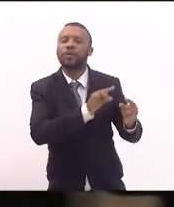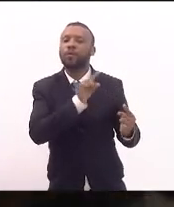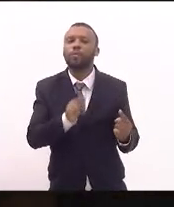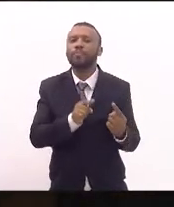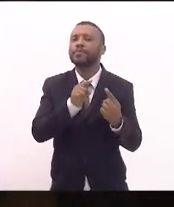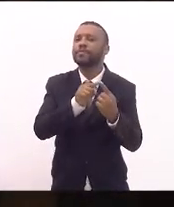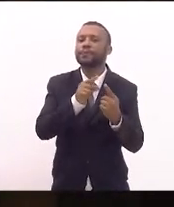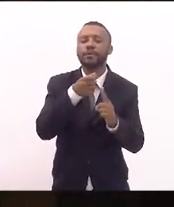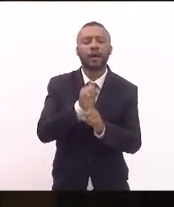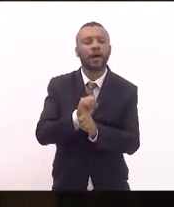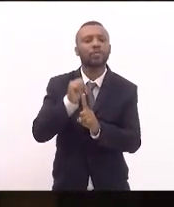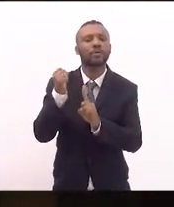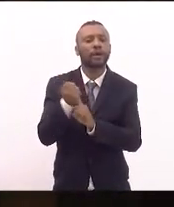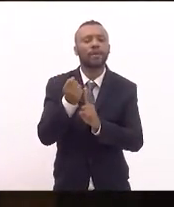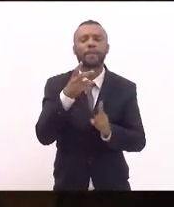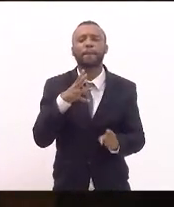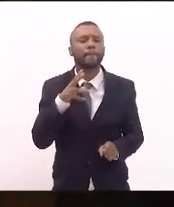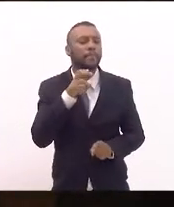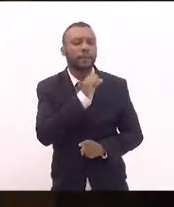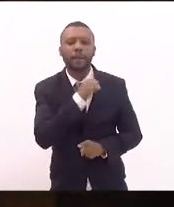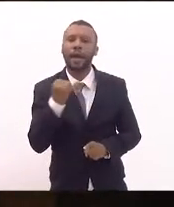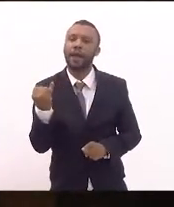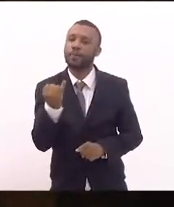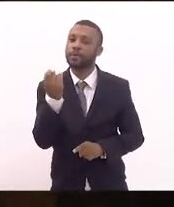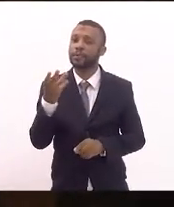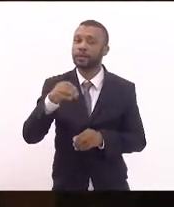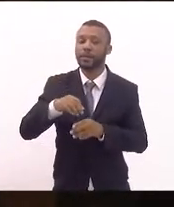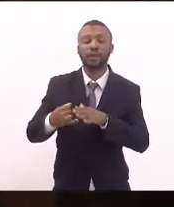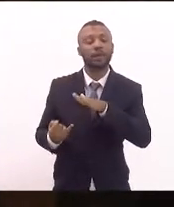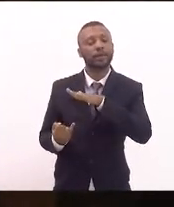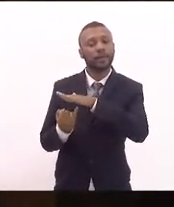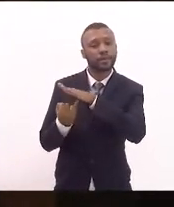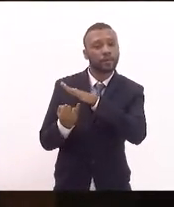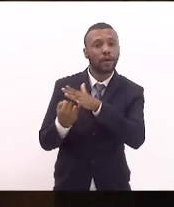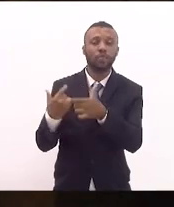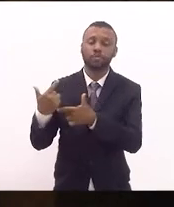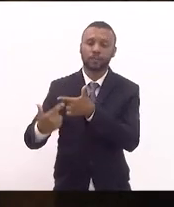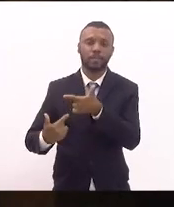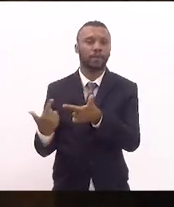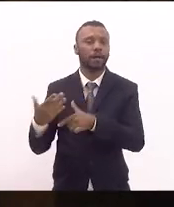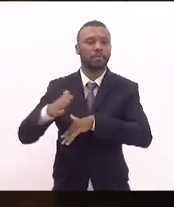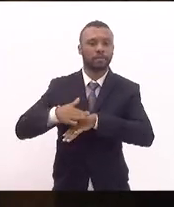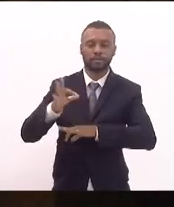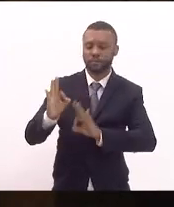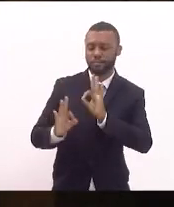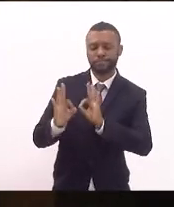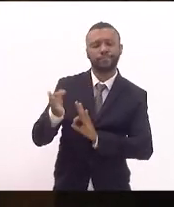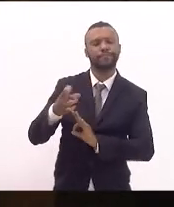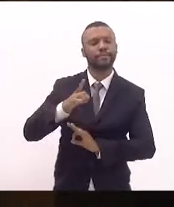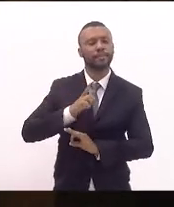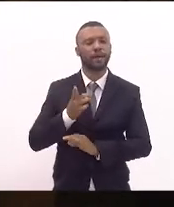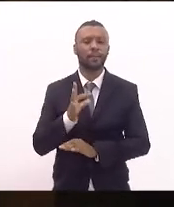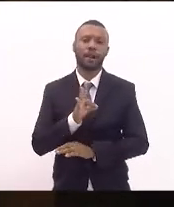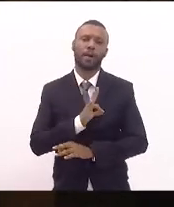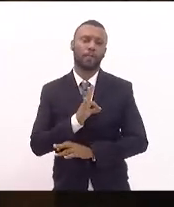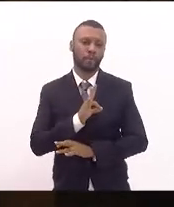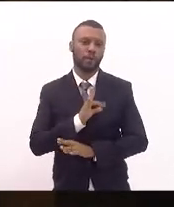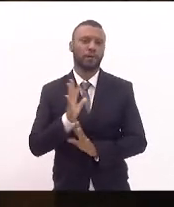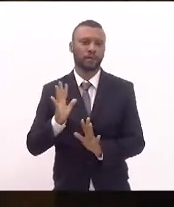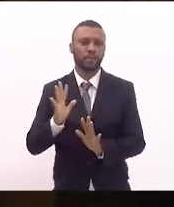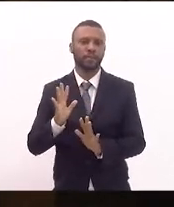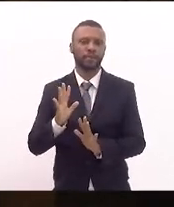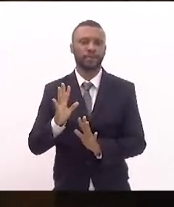sociedade perceba a importância das instituições, a importância do trabalho desenvolvido pela polícia,